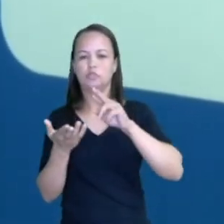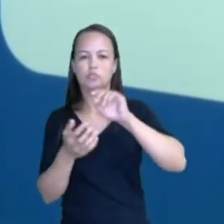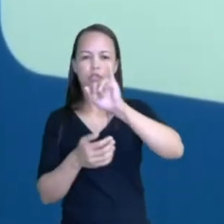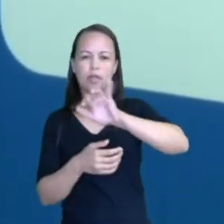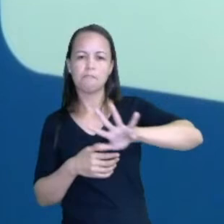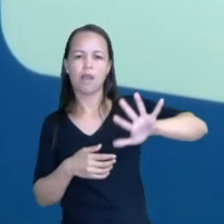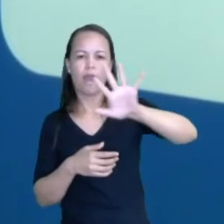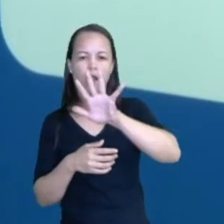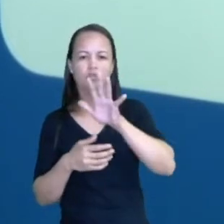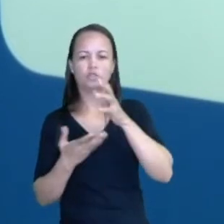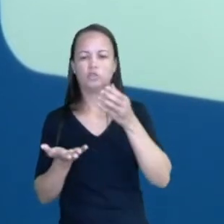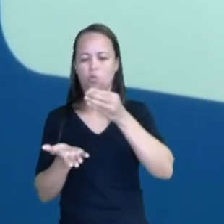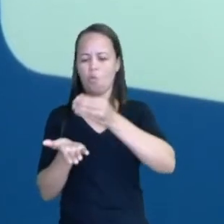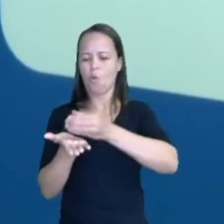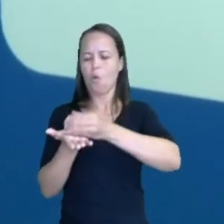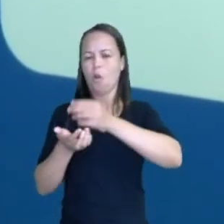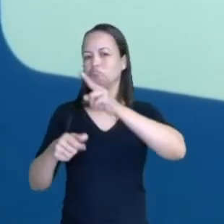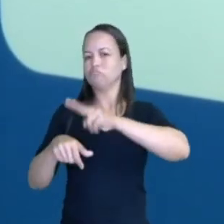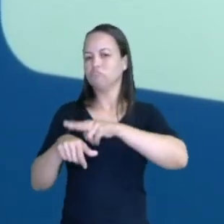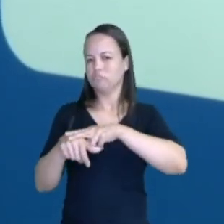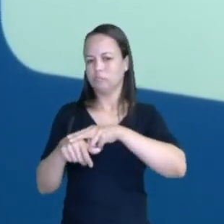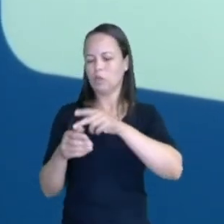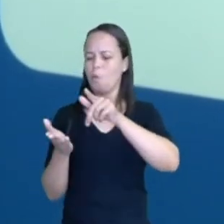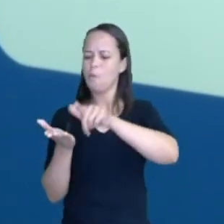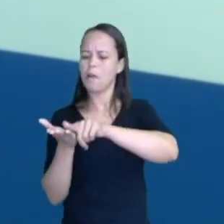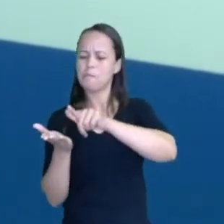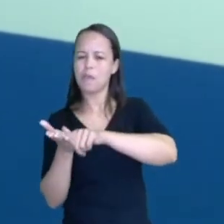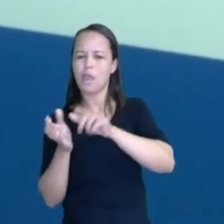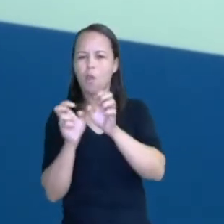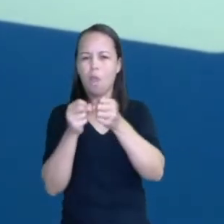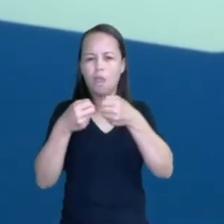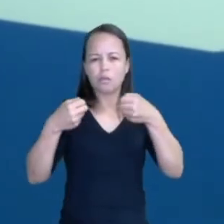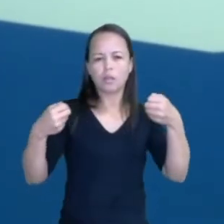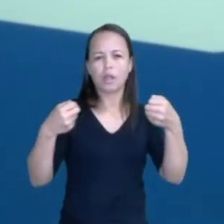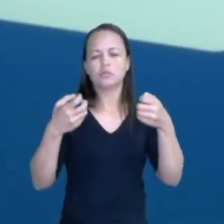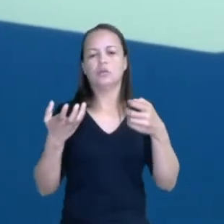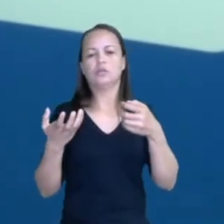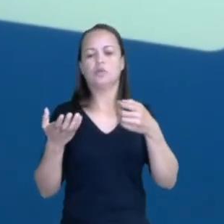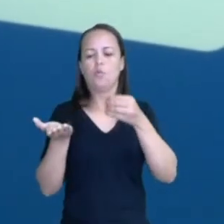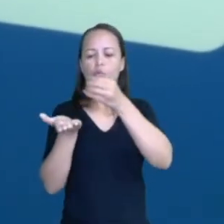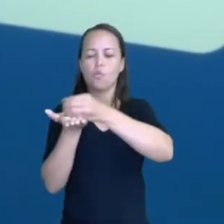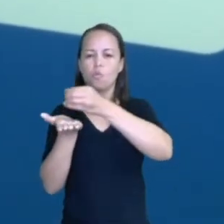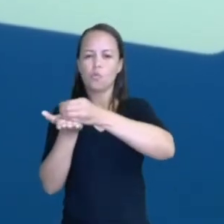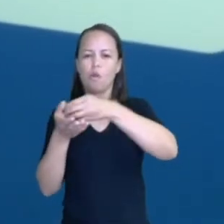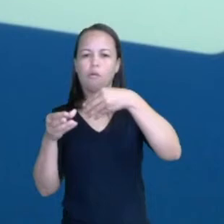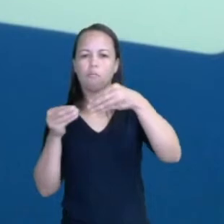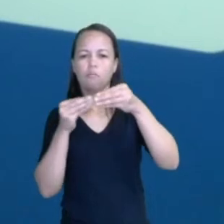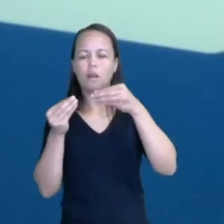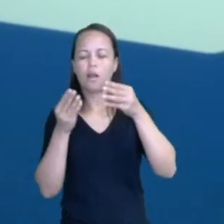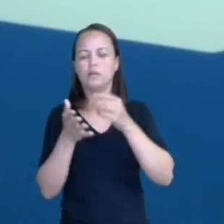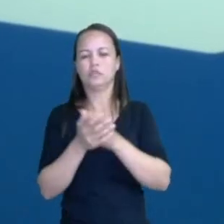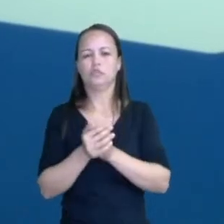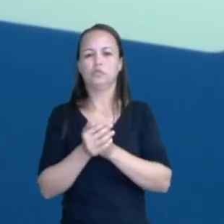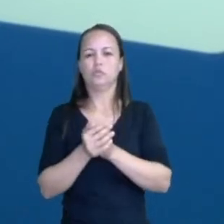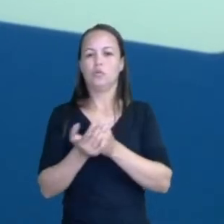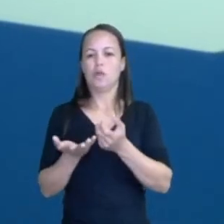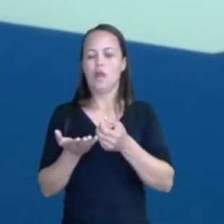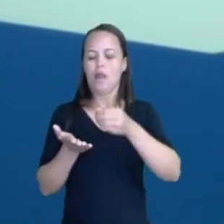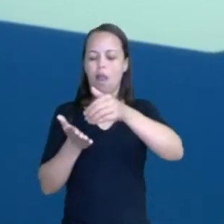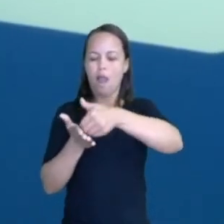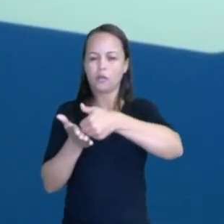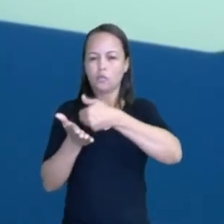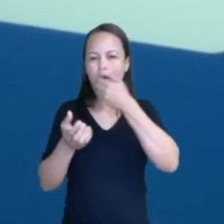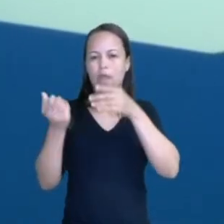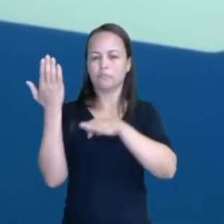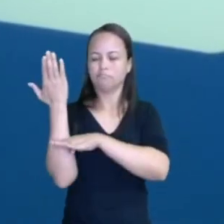o copinho de vidro, a folhinha de papel, a cartolina, o copo plástico, a colherzinha aqui de madeira, a fitinha, a